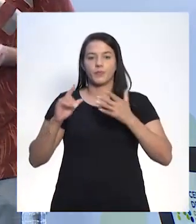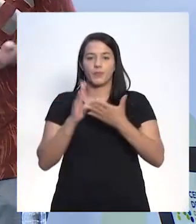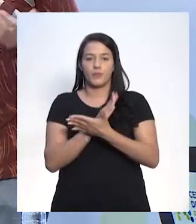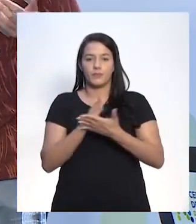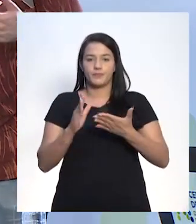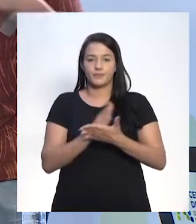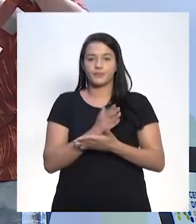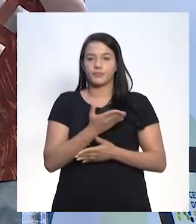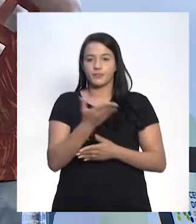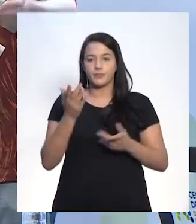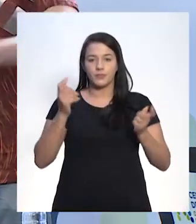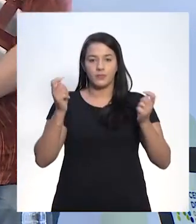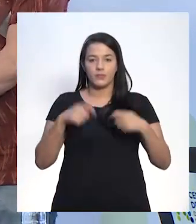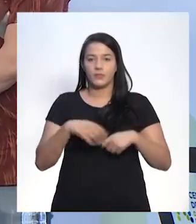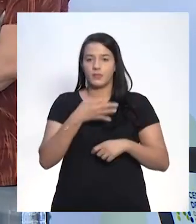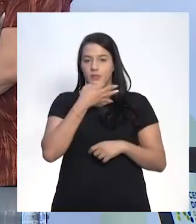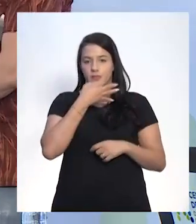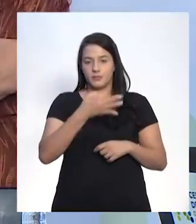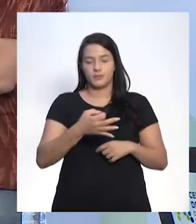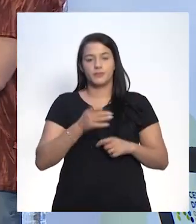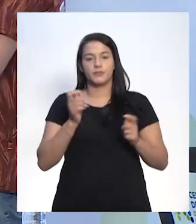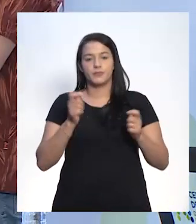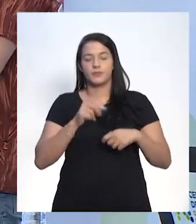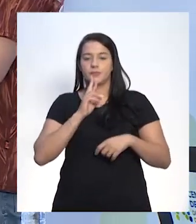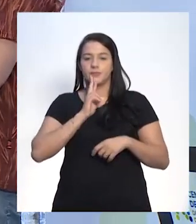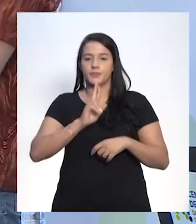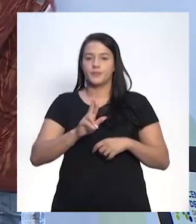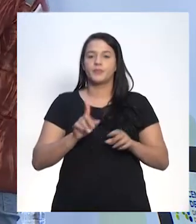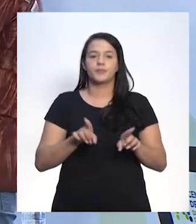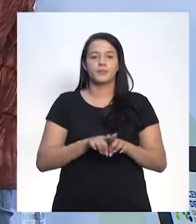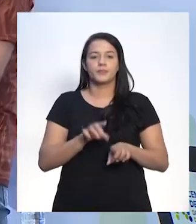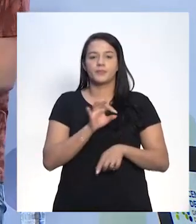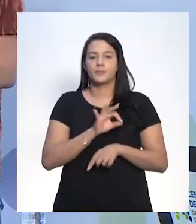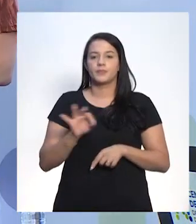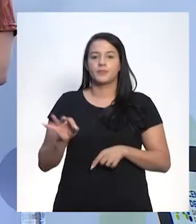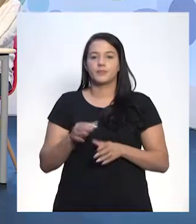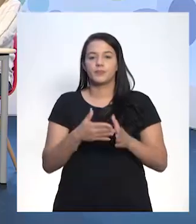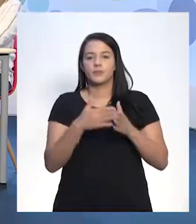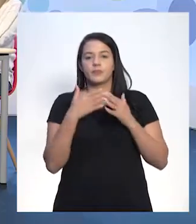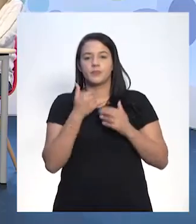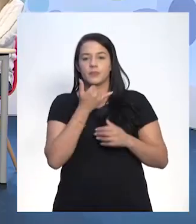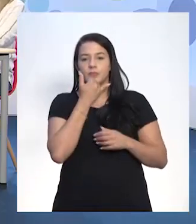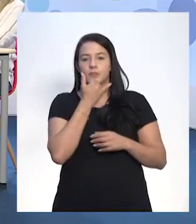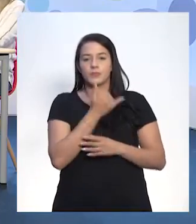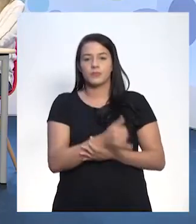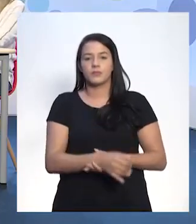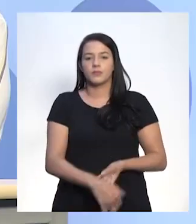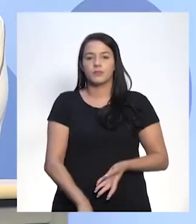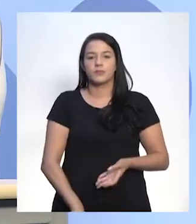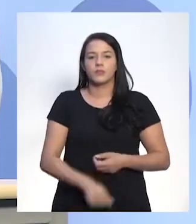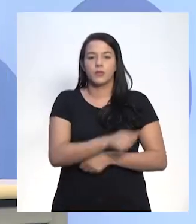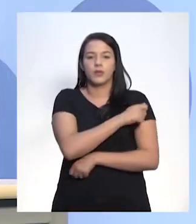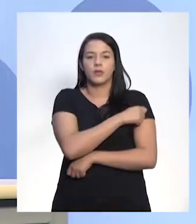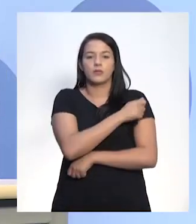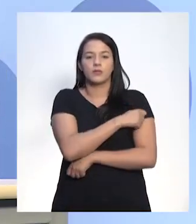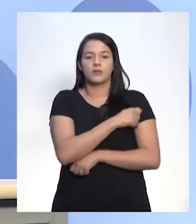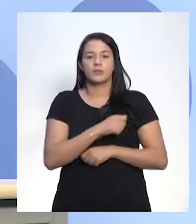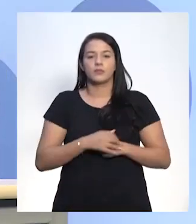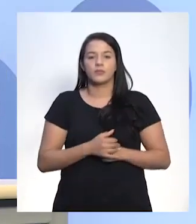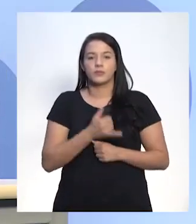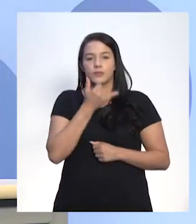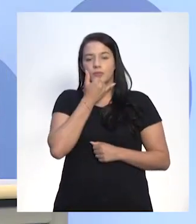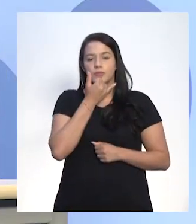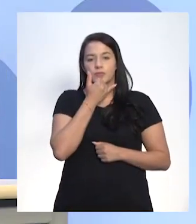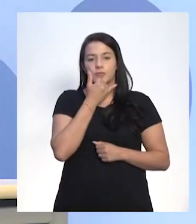poderiam responder. Lógico, as suas respostas estão ótimas, tá? Só coloquei aqui. I'm sorry, eu acho que eu esqueci de falar o nome do aluno, hein? Ah, olha só.